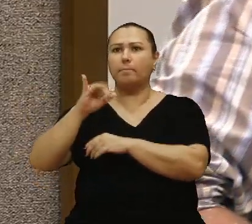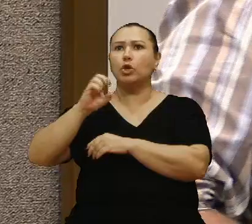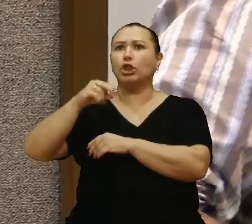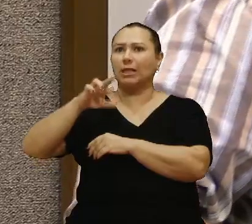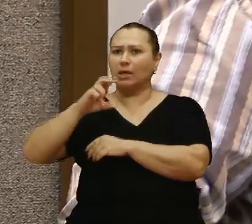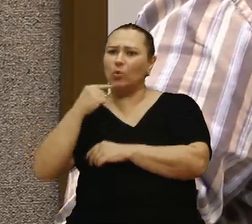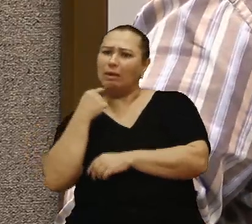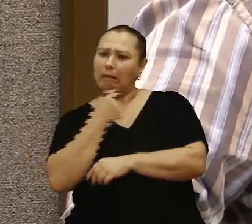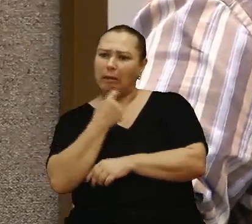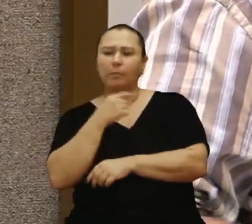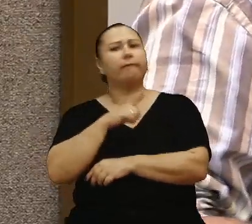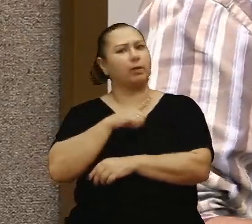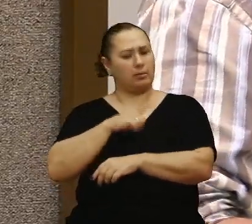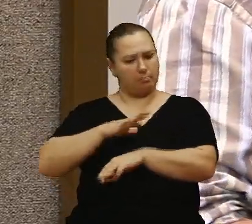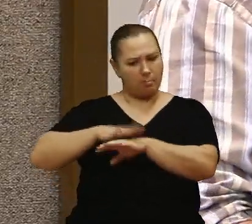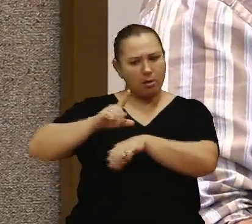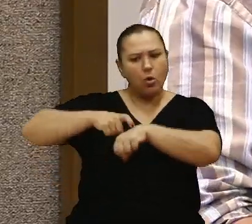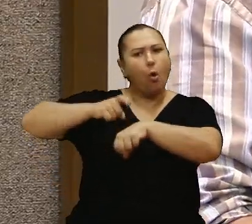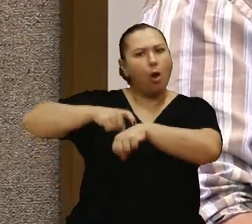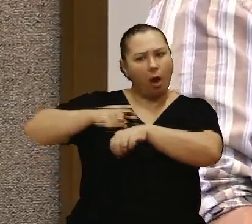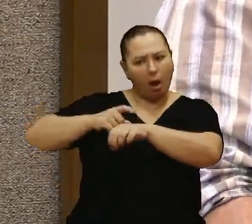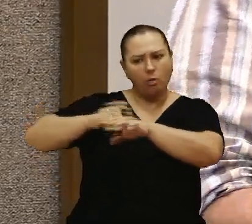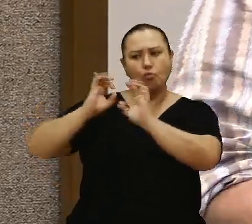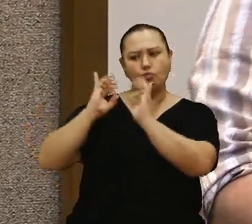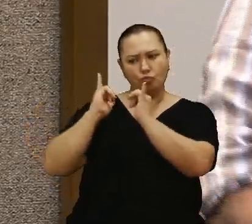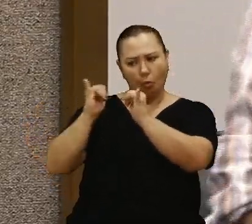ônibus no Pioneiro.